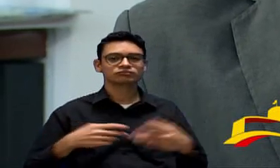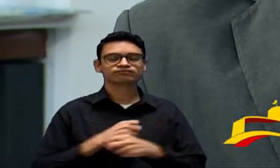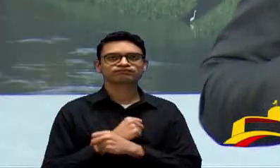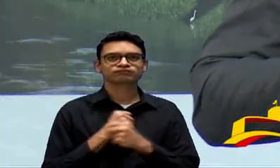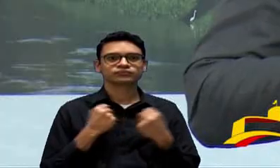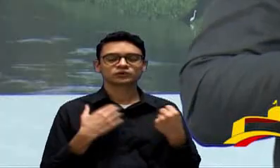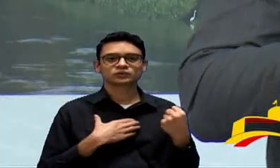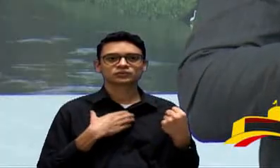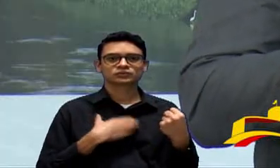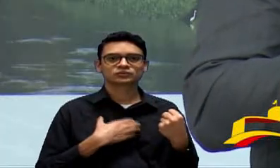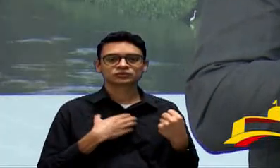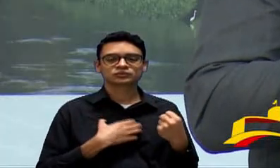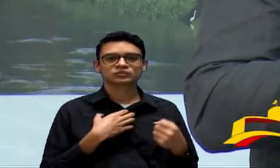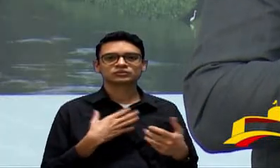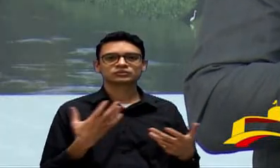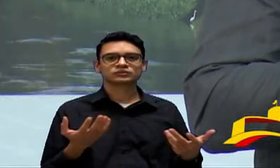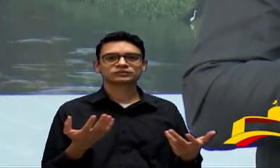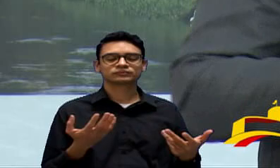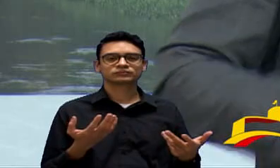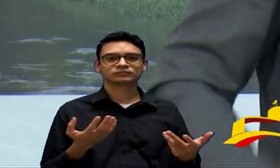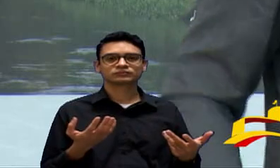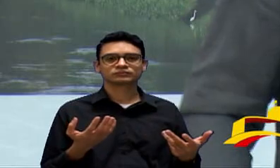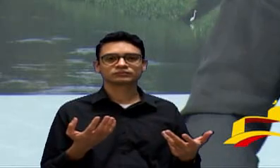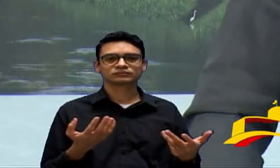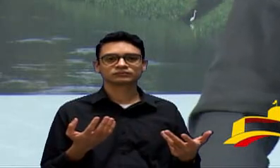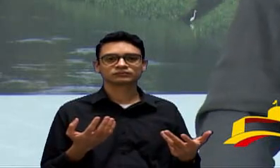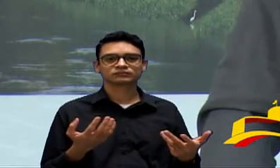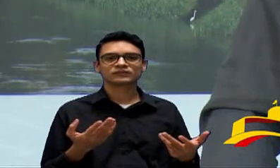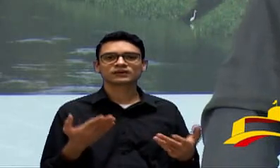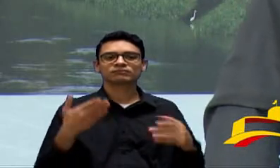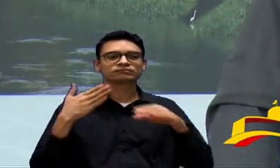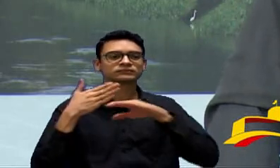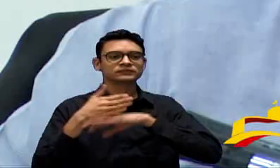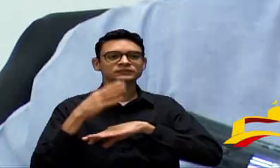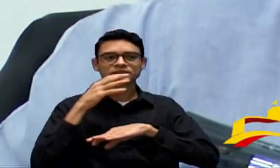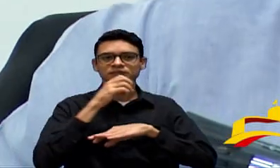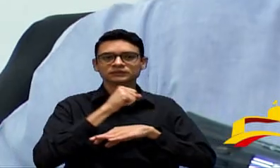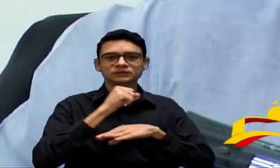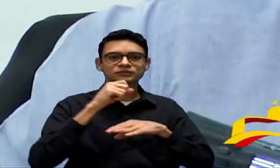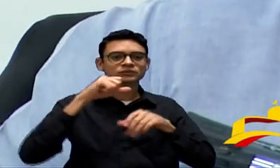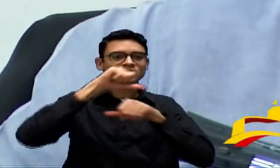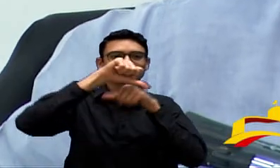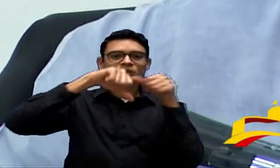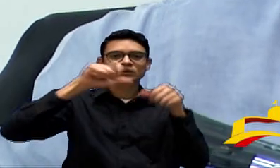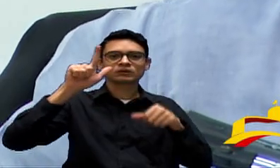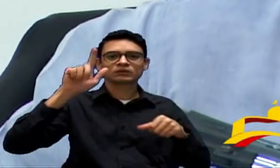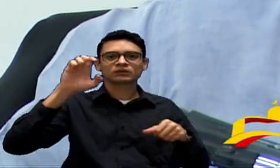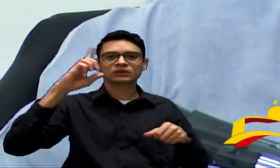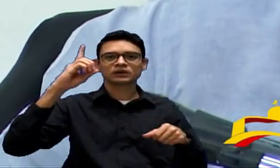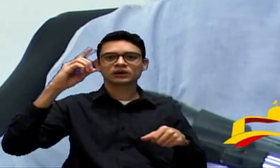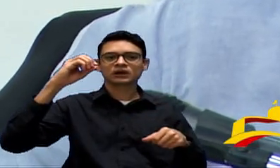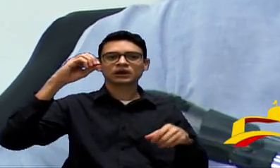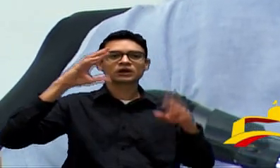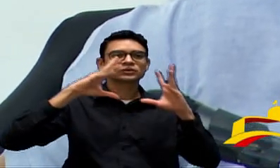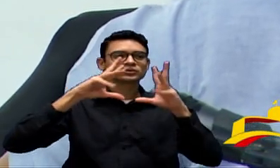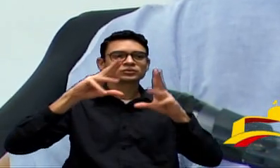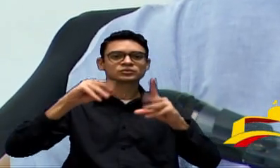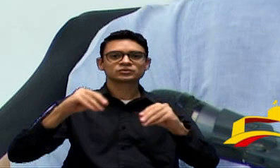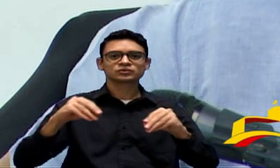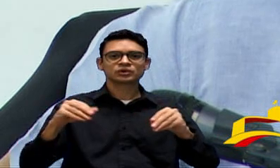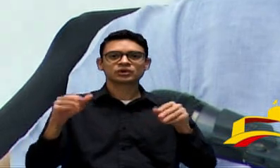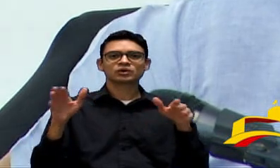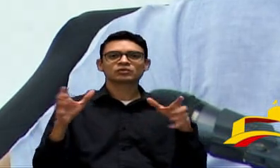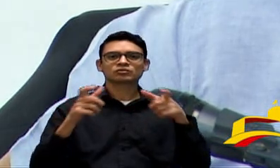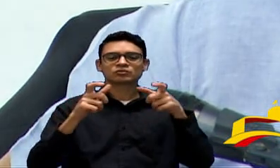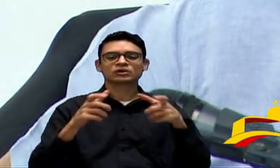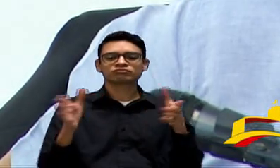indignação. E olha, tem que entrar urgente lâmpada de LED para a cidade toda, principalmente nos bairros